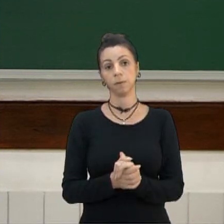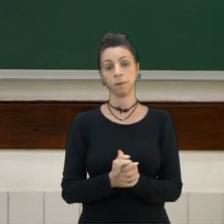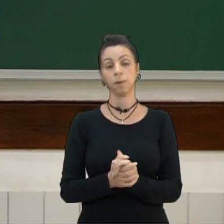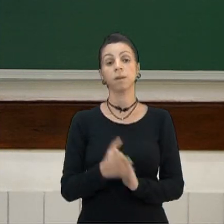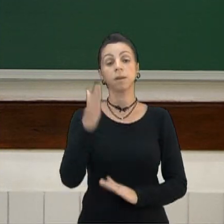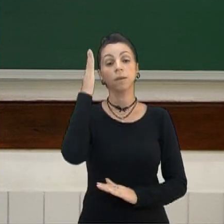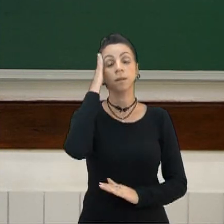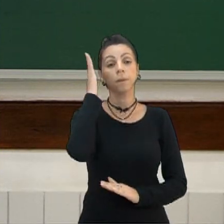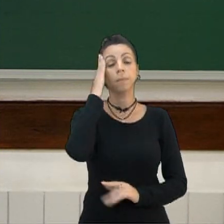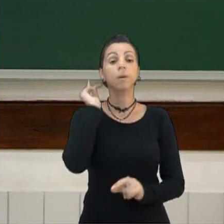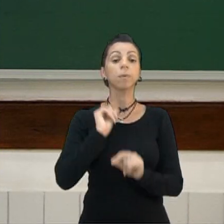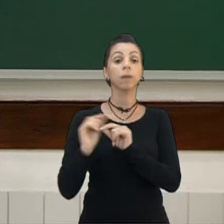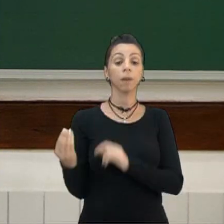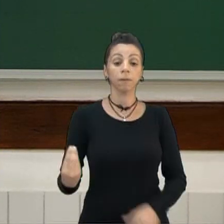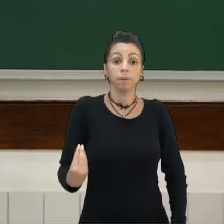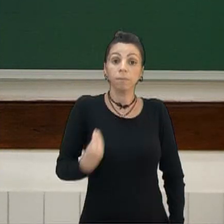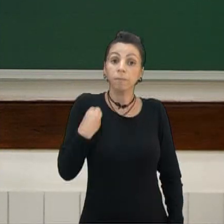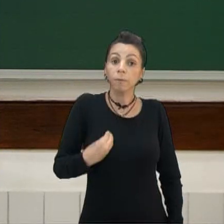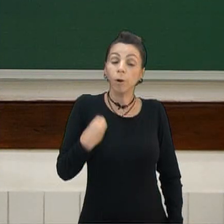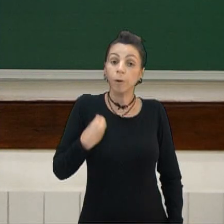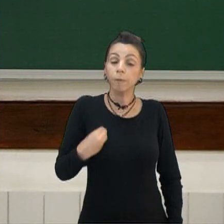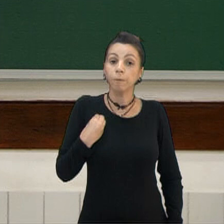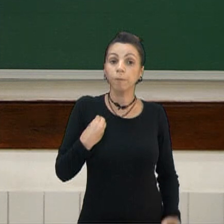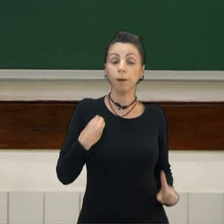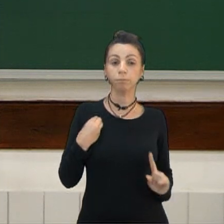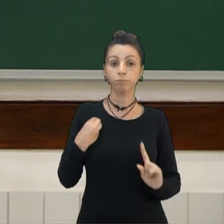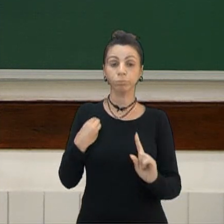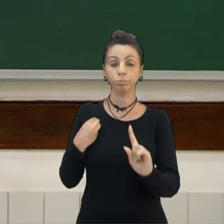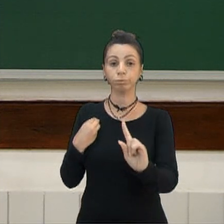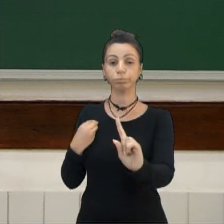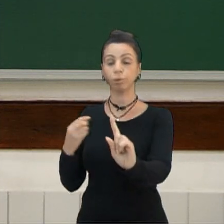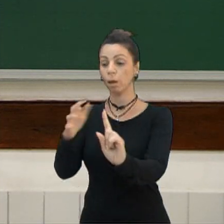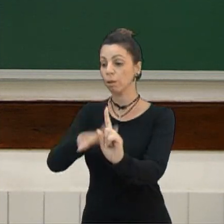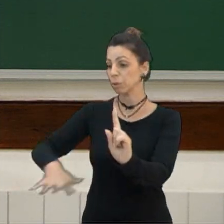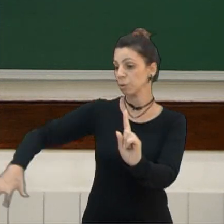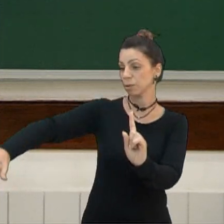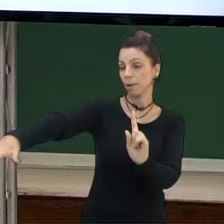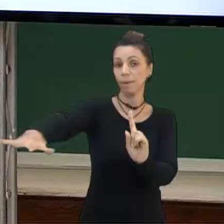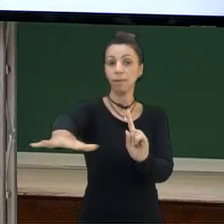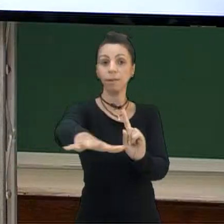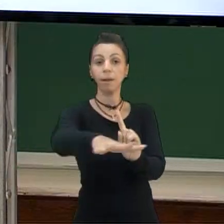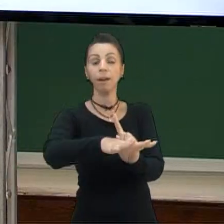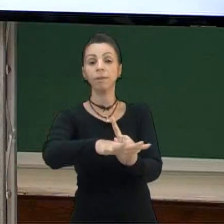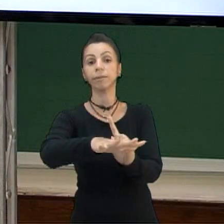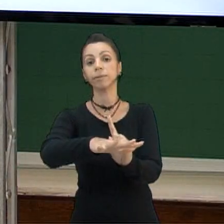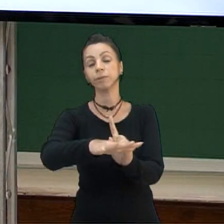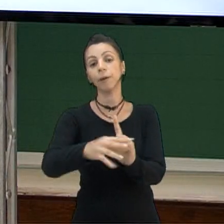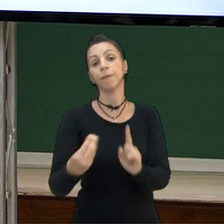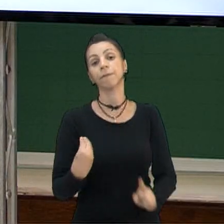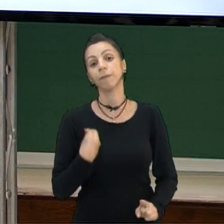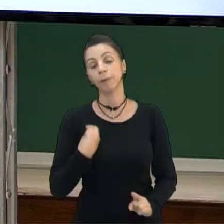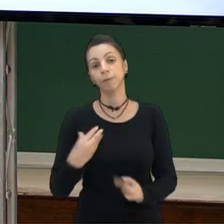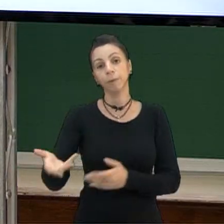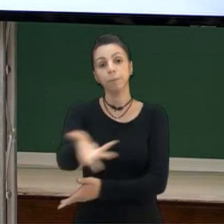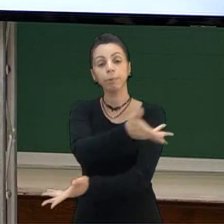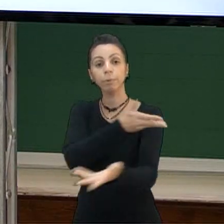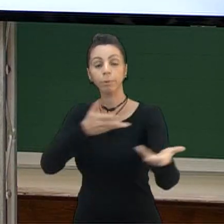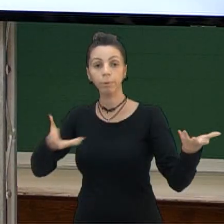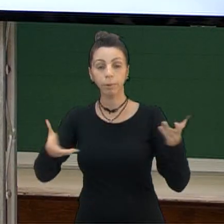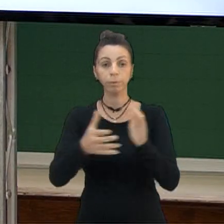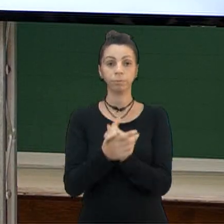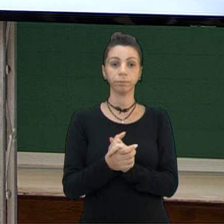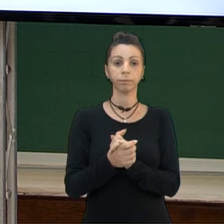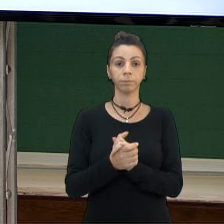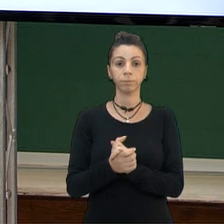em sociedade, né? O próprio filósofo Aristóteles já dizia, né, que o homem, ele só é um ser humano, de